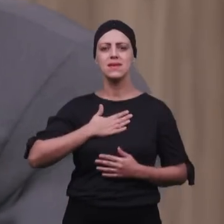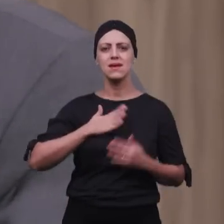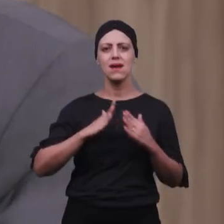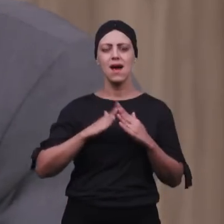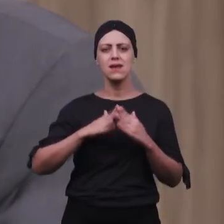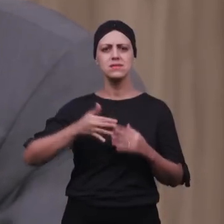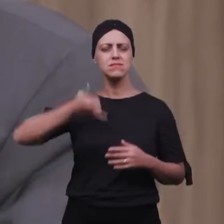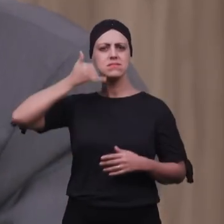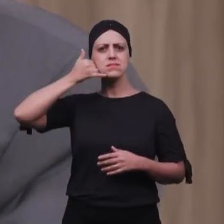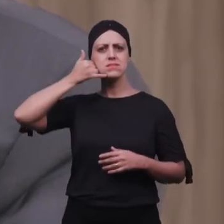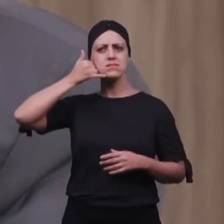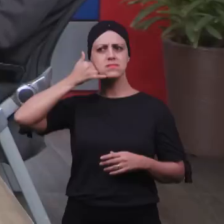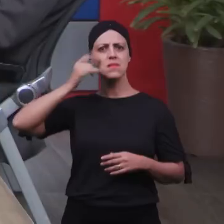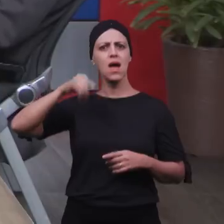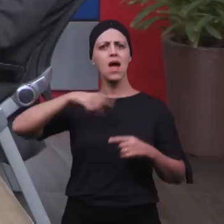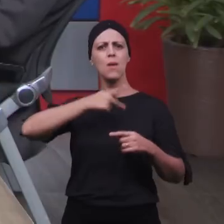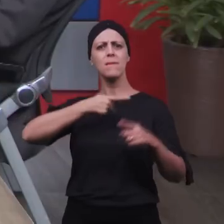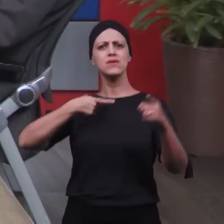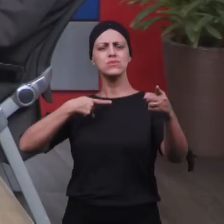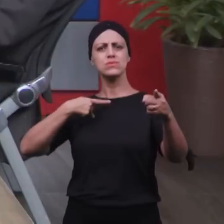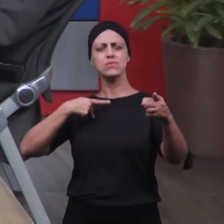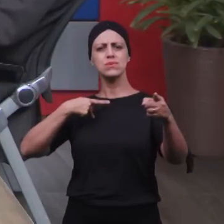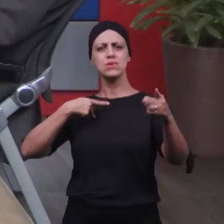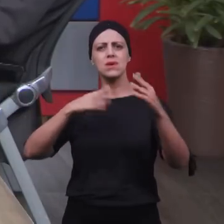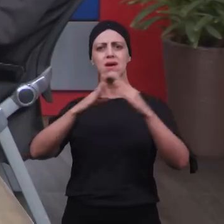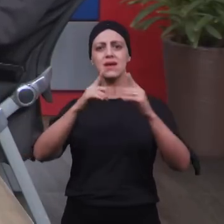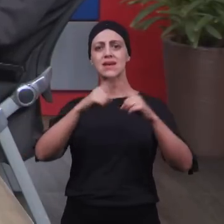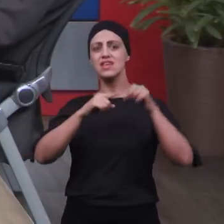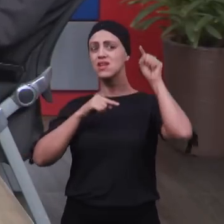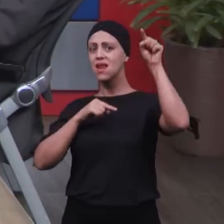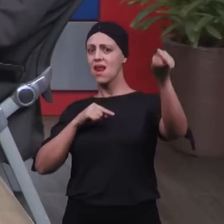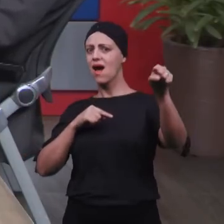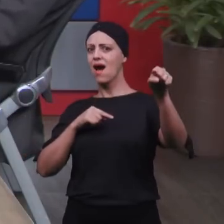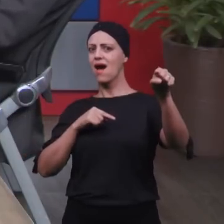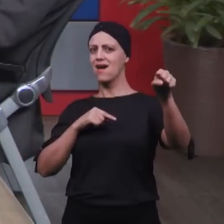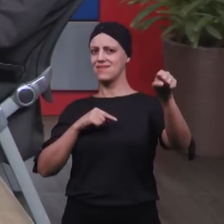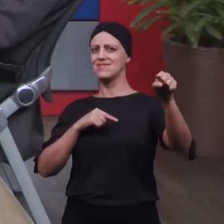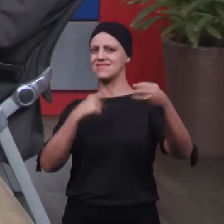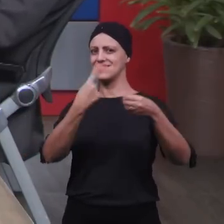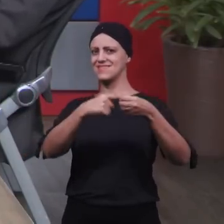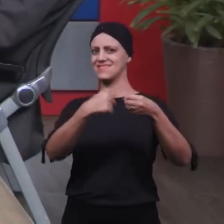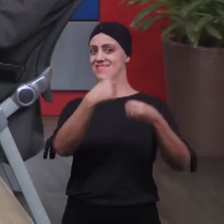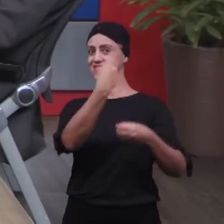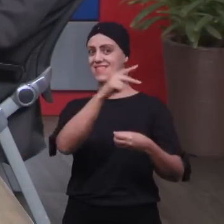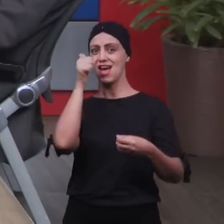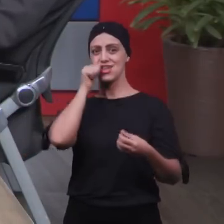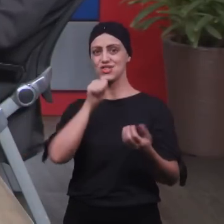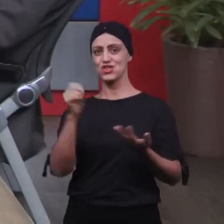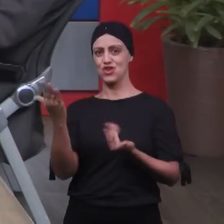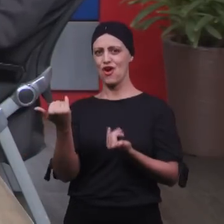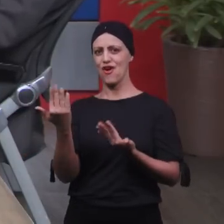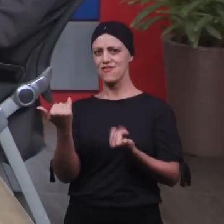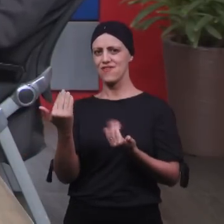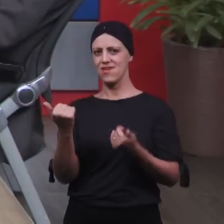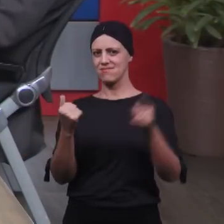pastor da igreja, da cidade que essa jovem